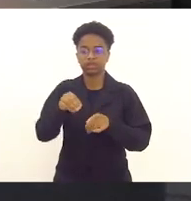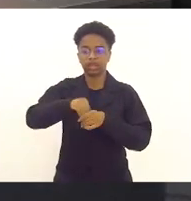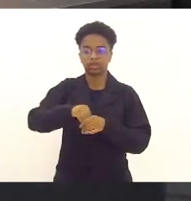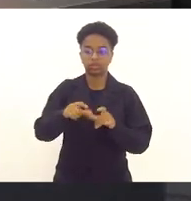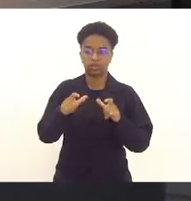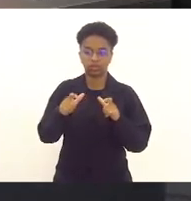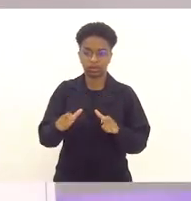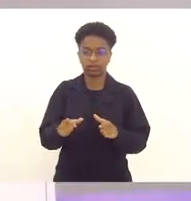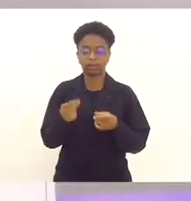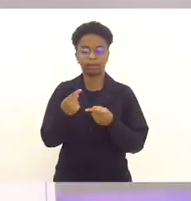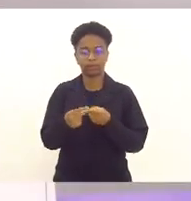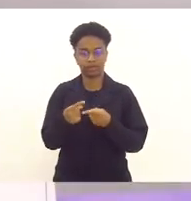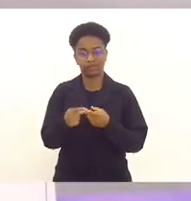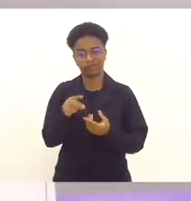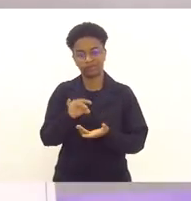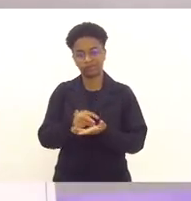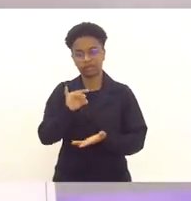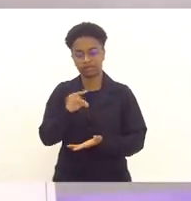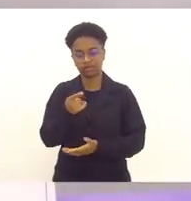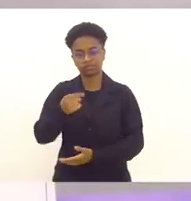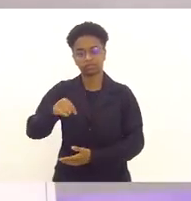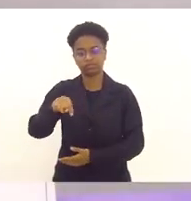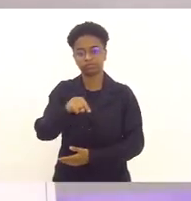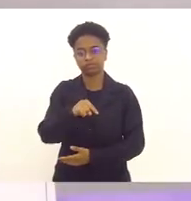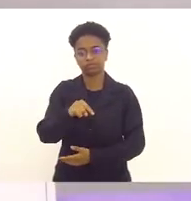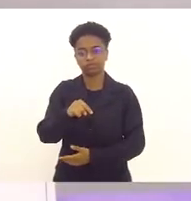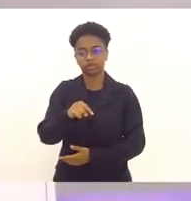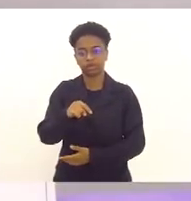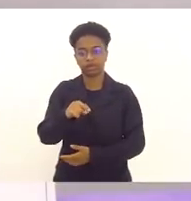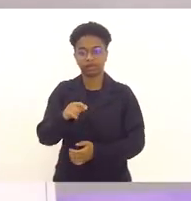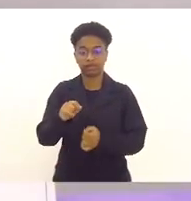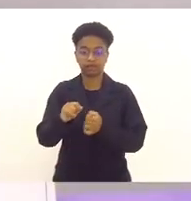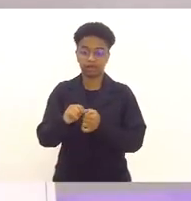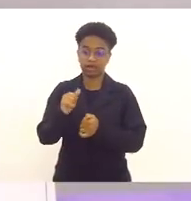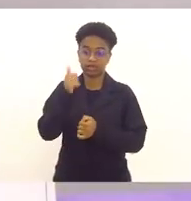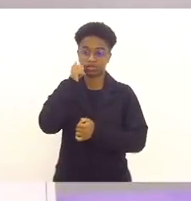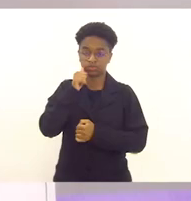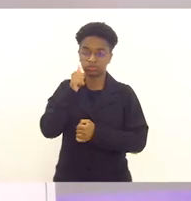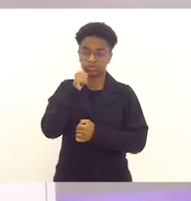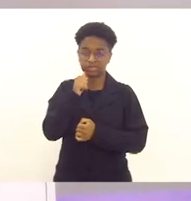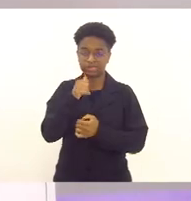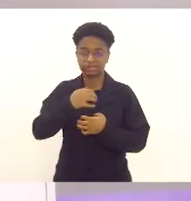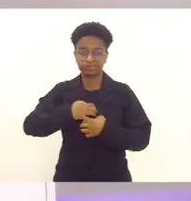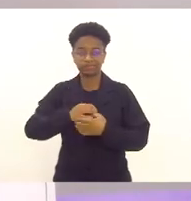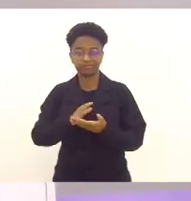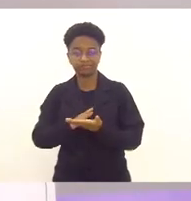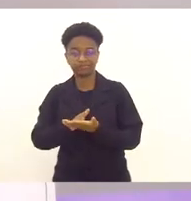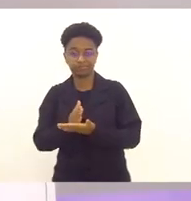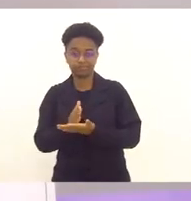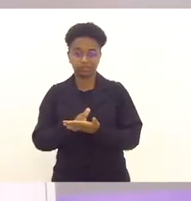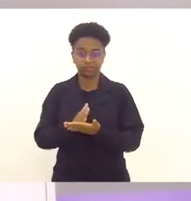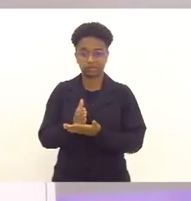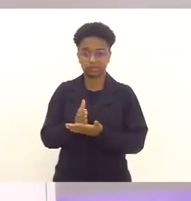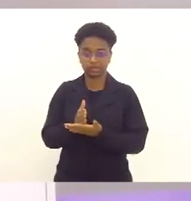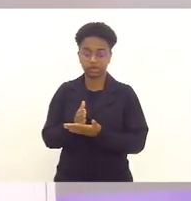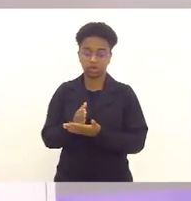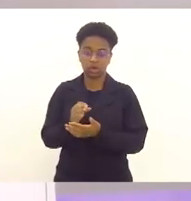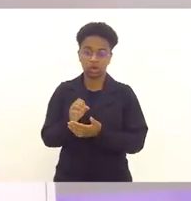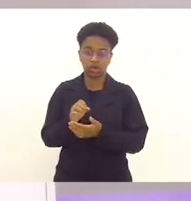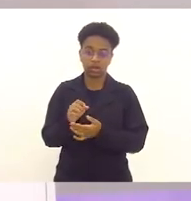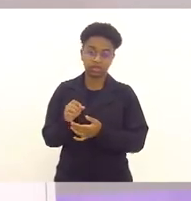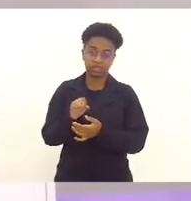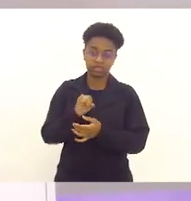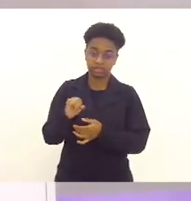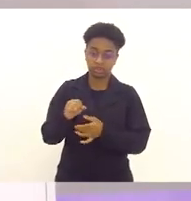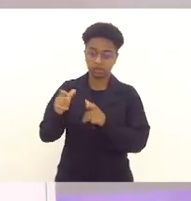foi aquele espaço você de fato Deixa essa mulher mais tranquila para poder enfim denunciar e